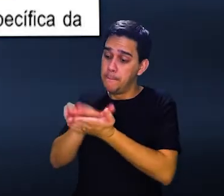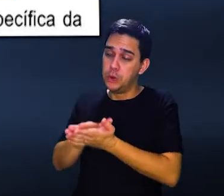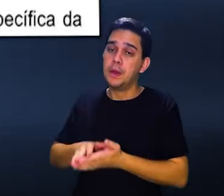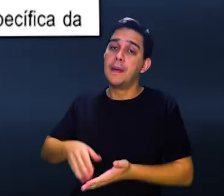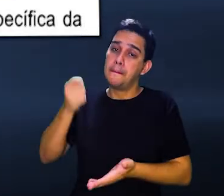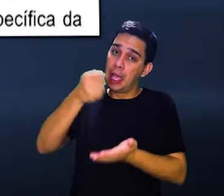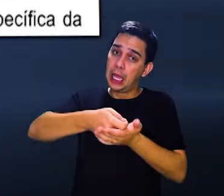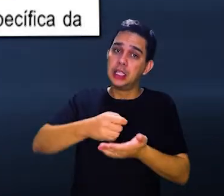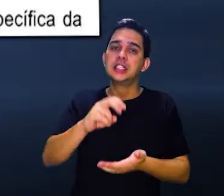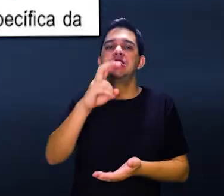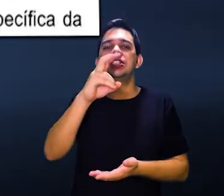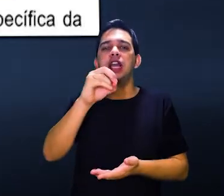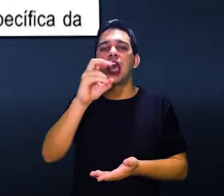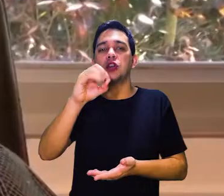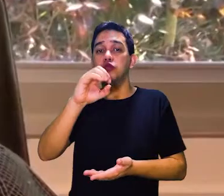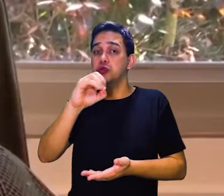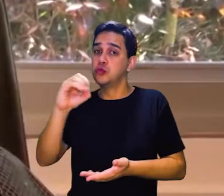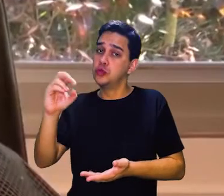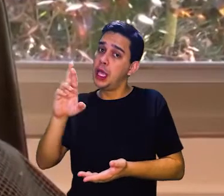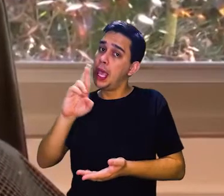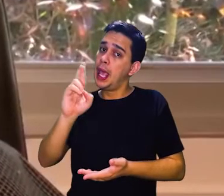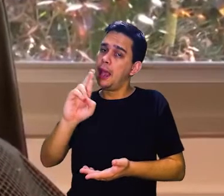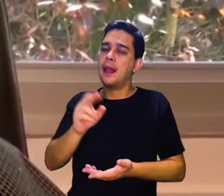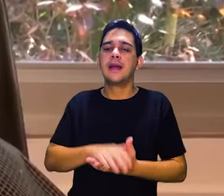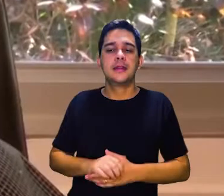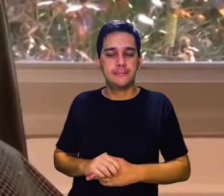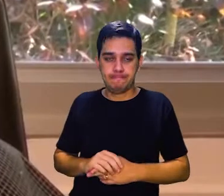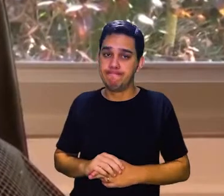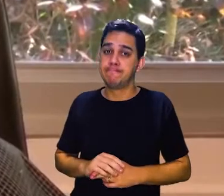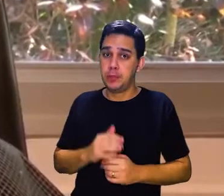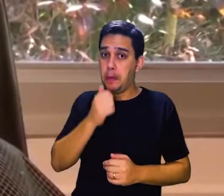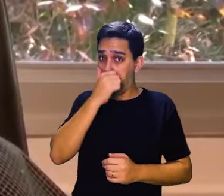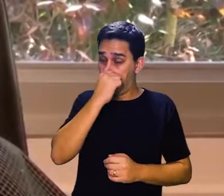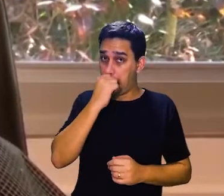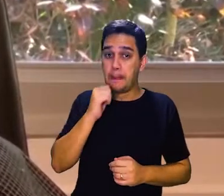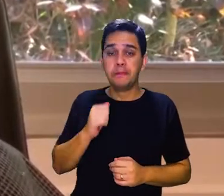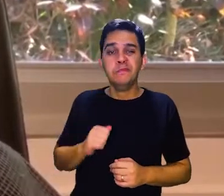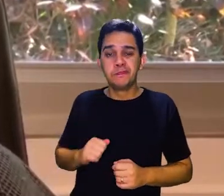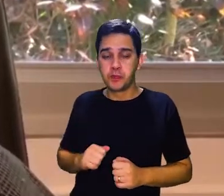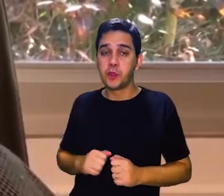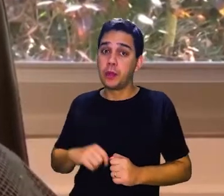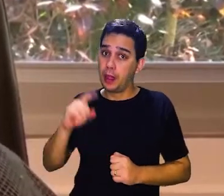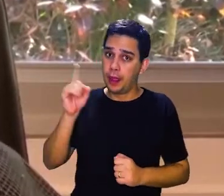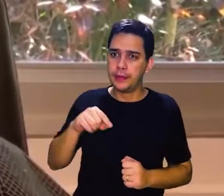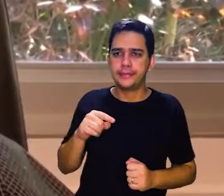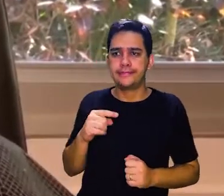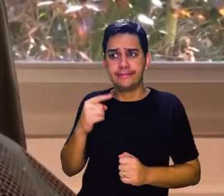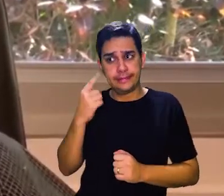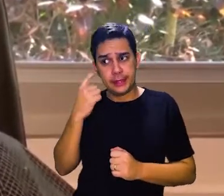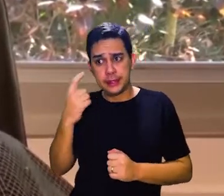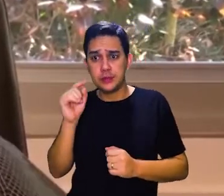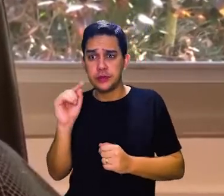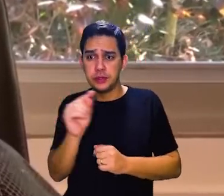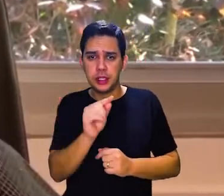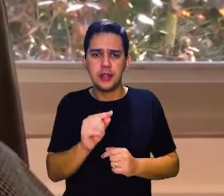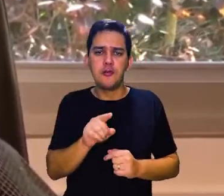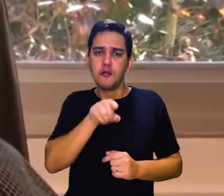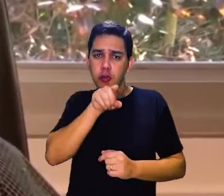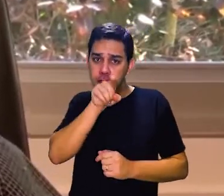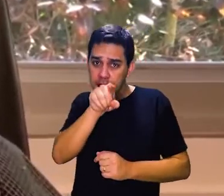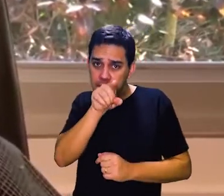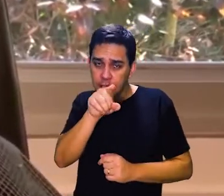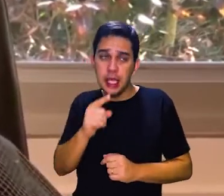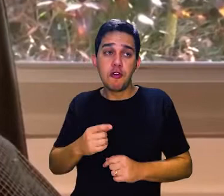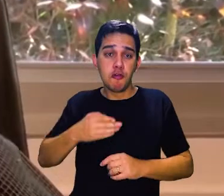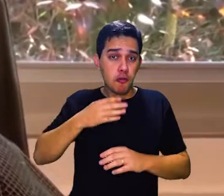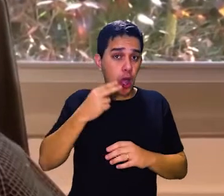seria realmente interessante que, se você, consumidor desse serviço,